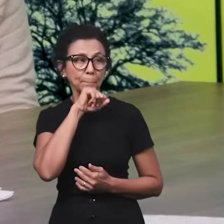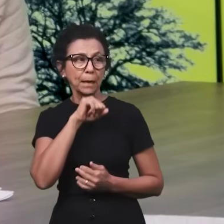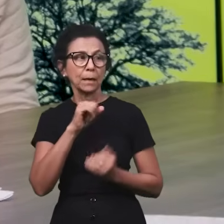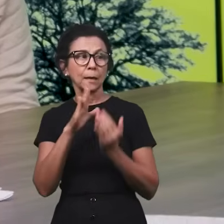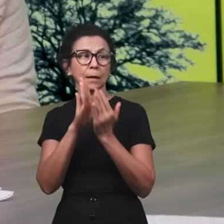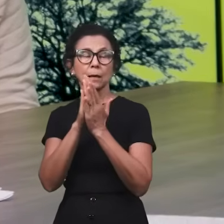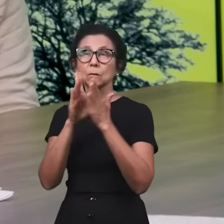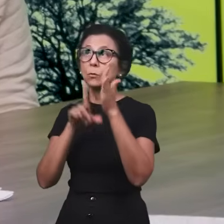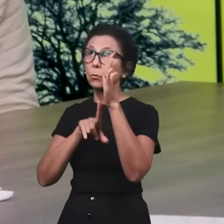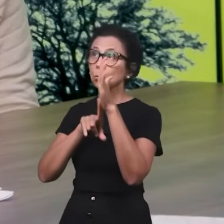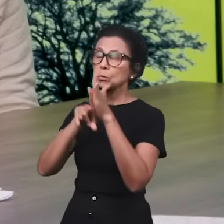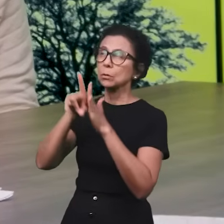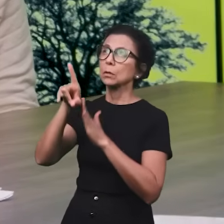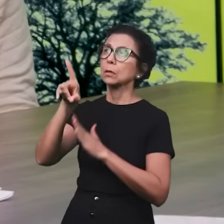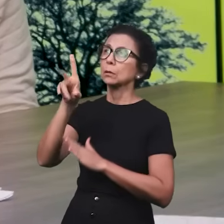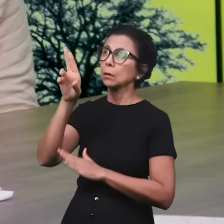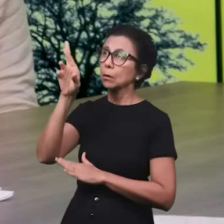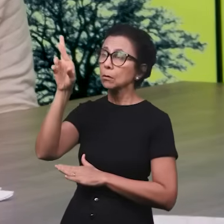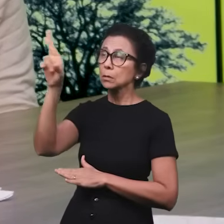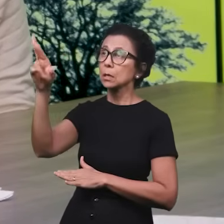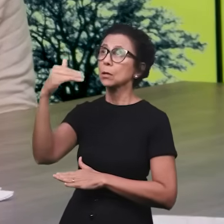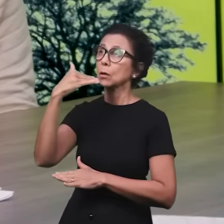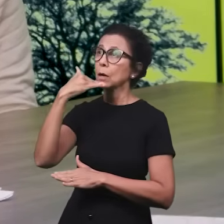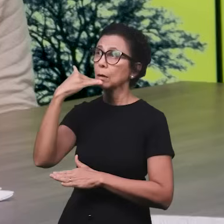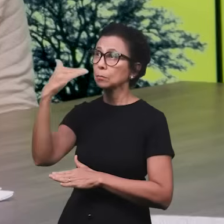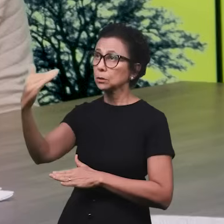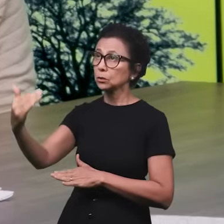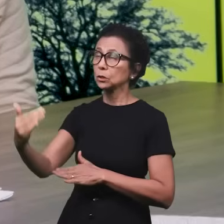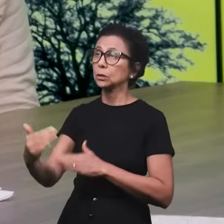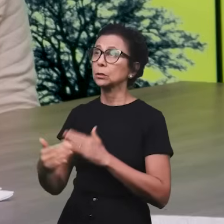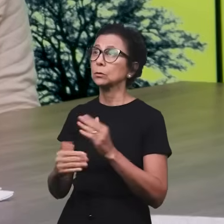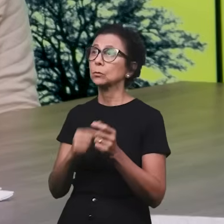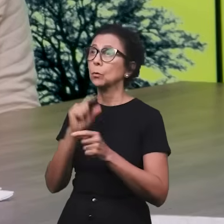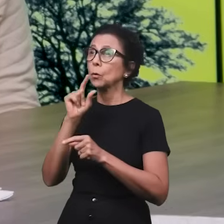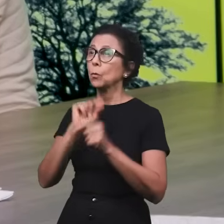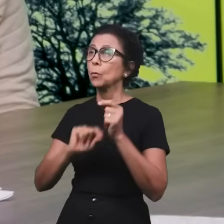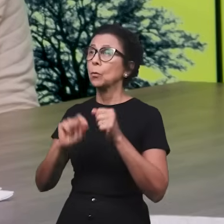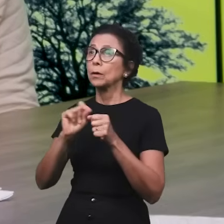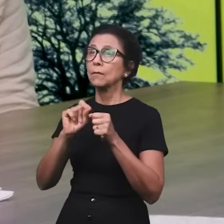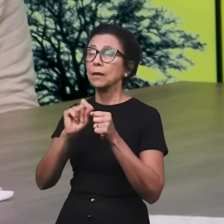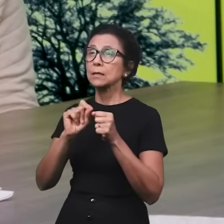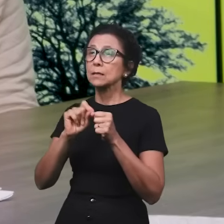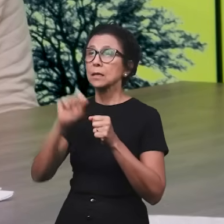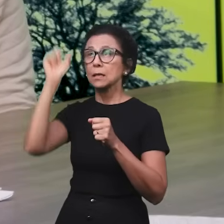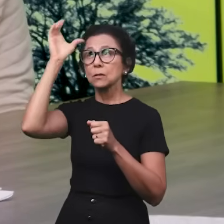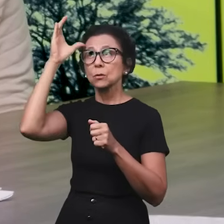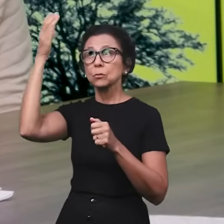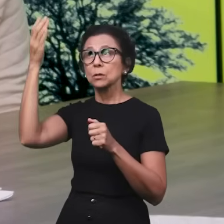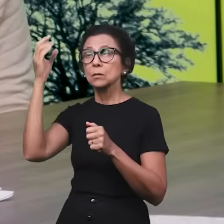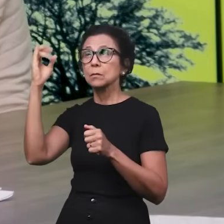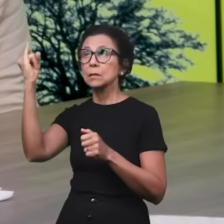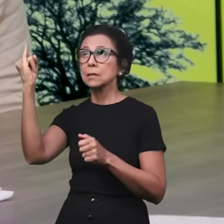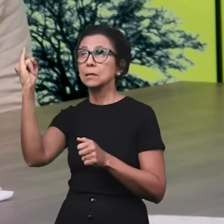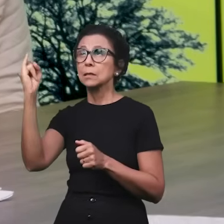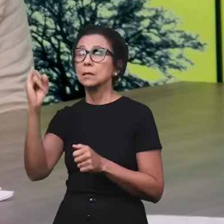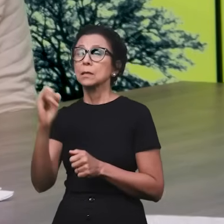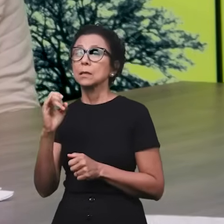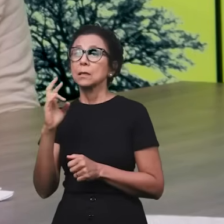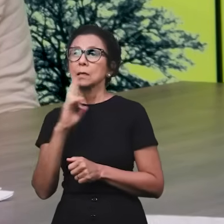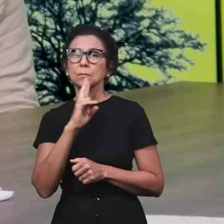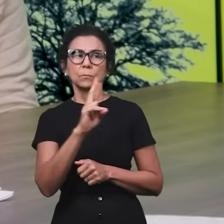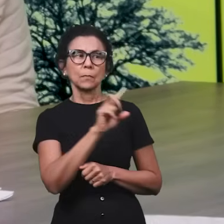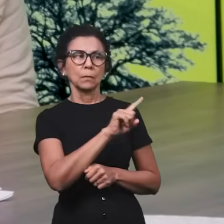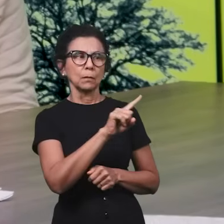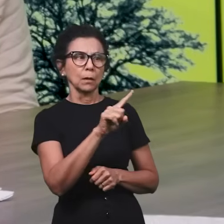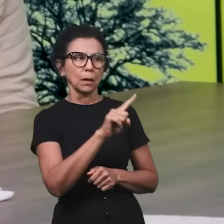sempre consultando ao Senhor, sempre buscando do Senhor a direção, aquilo que o Senhor queria. Se